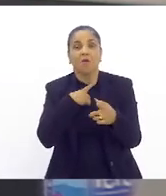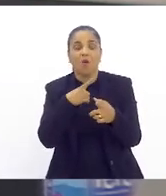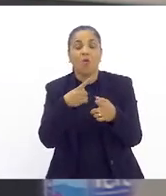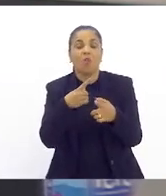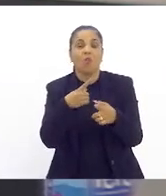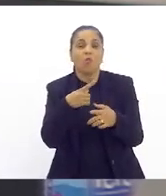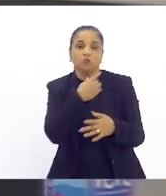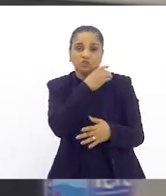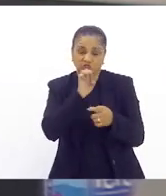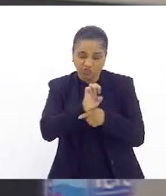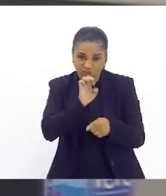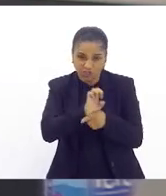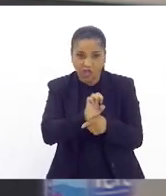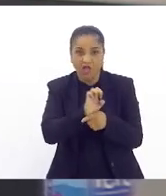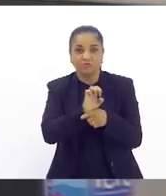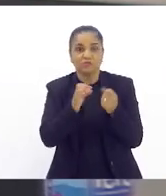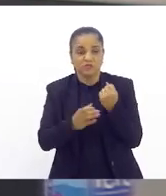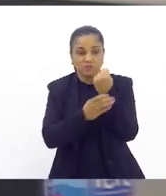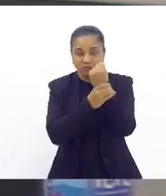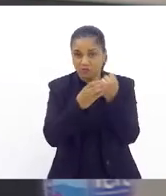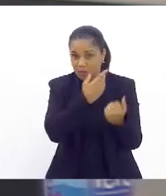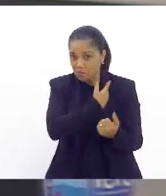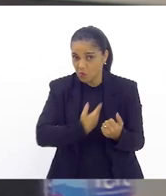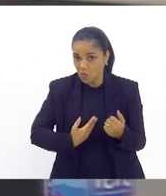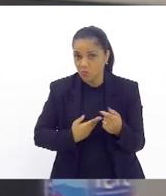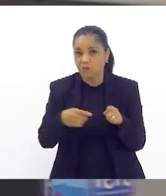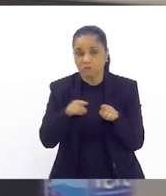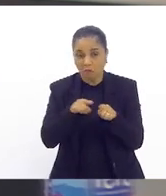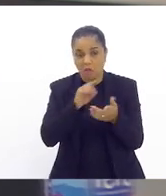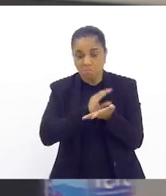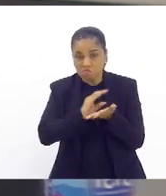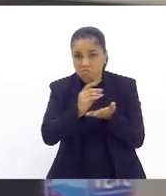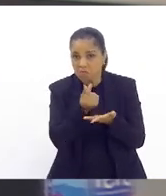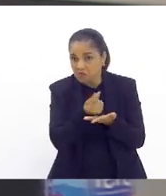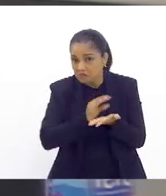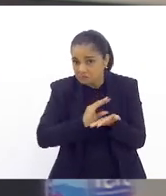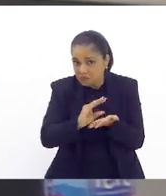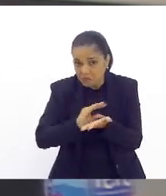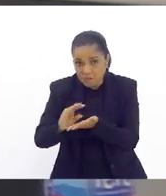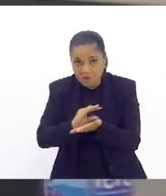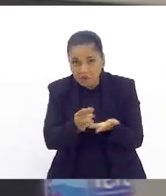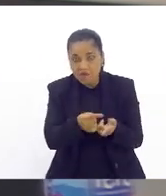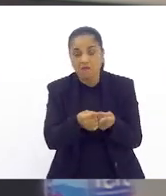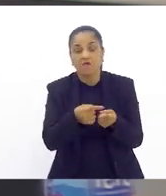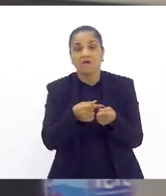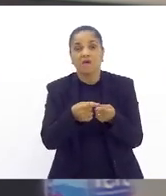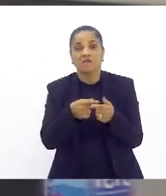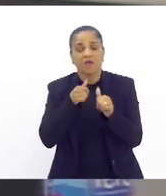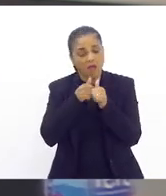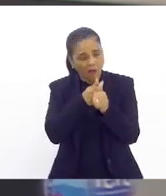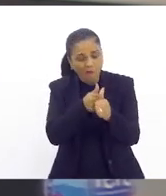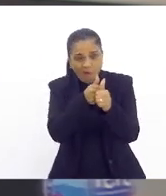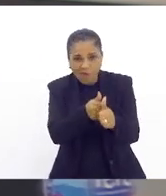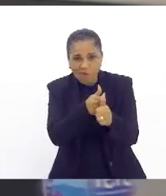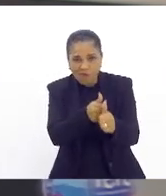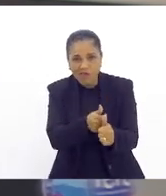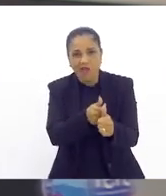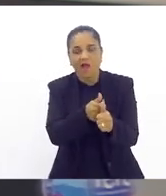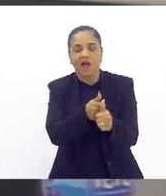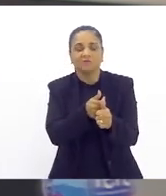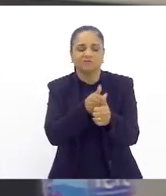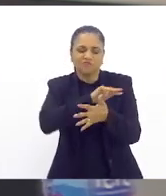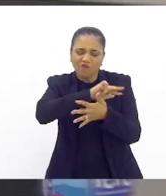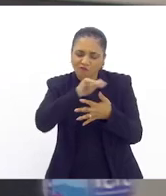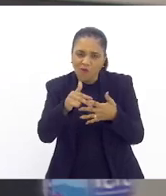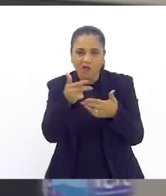segurança pública e diante disso a gente tem acompanhado esse fato né esse fato